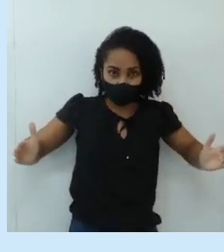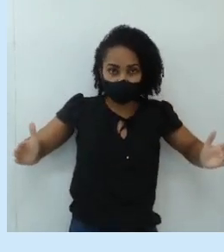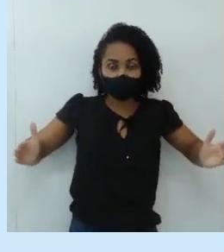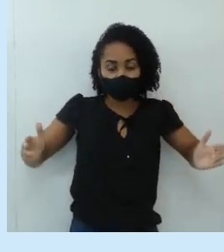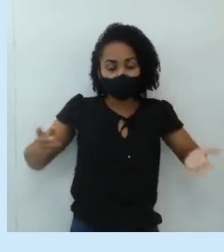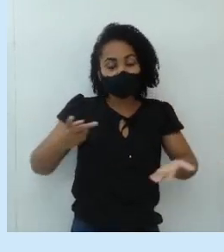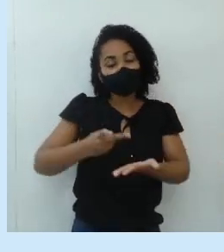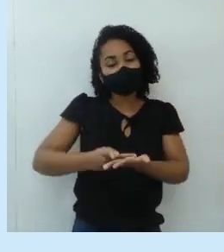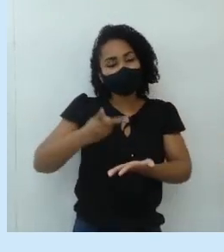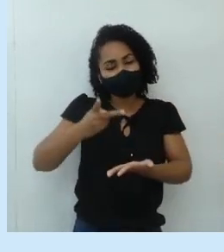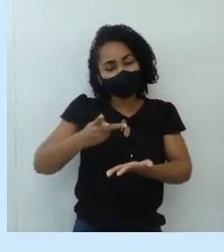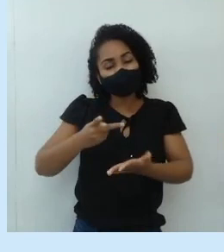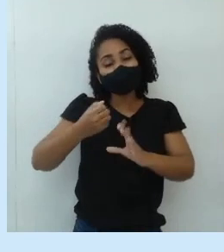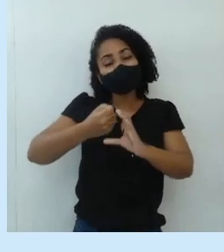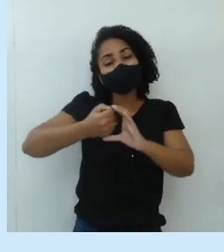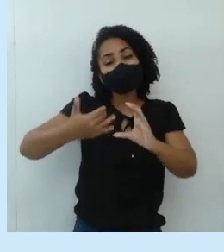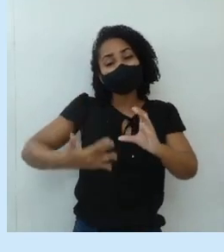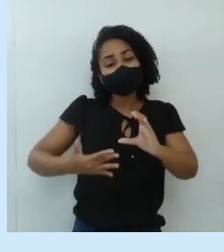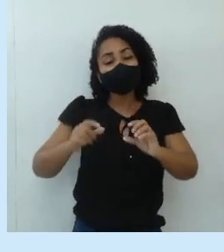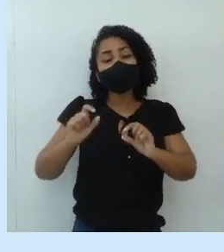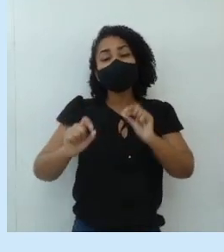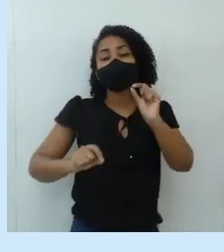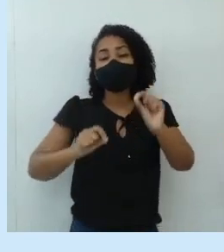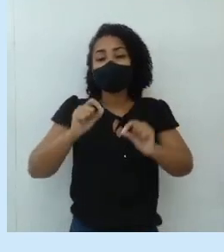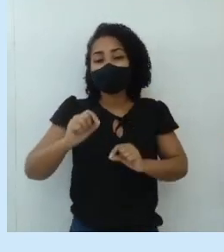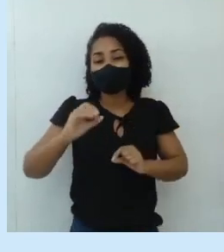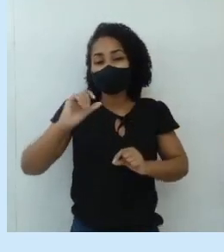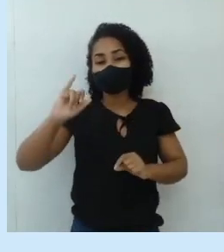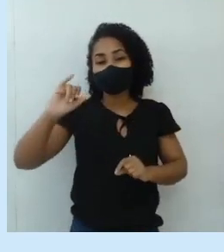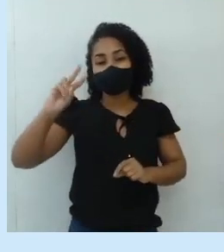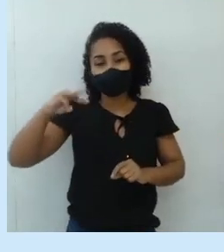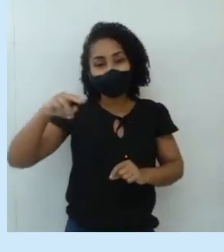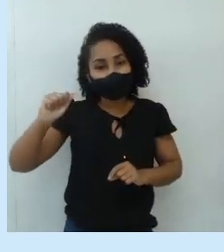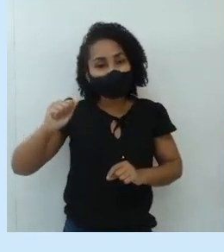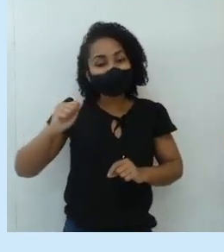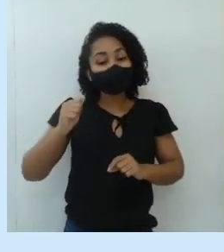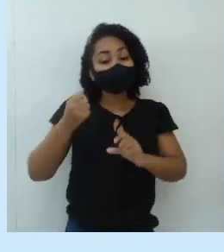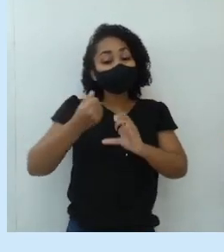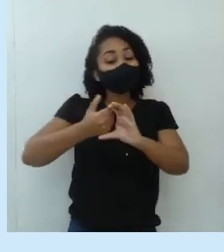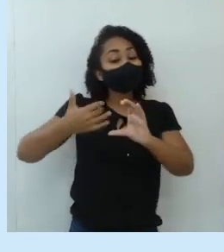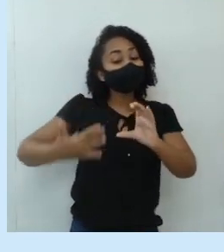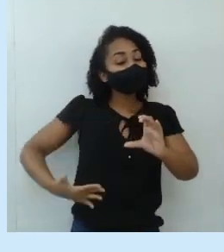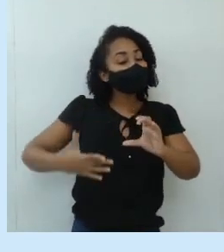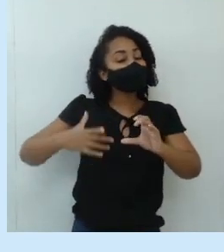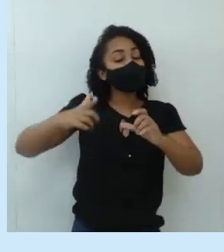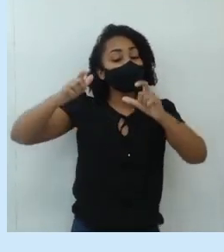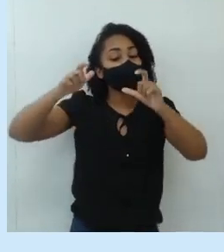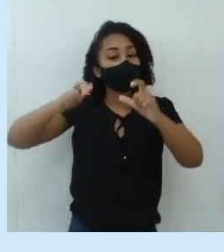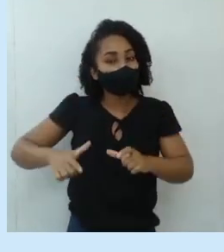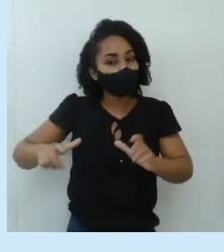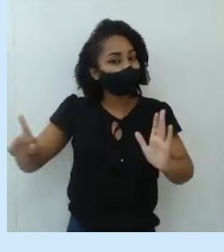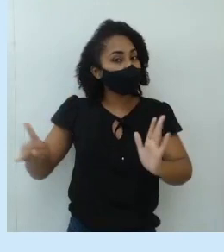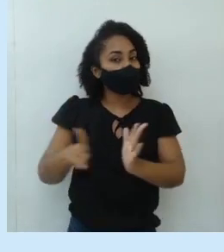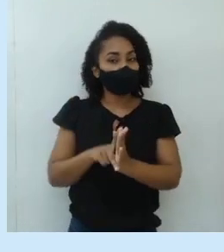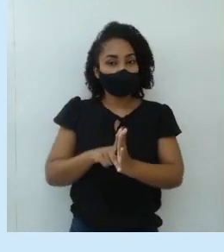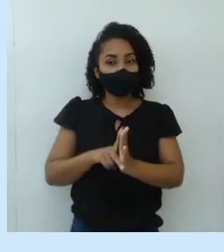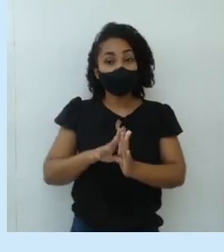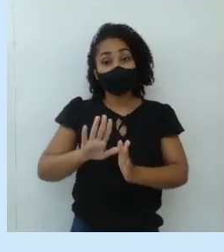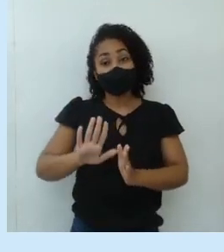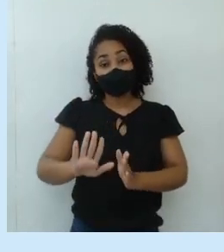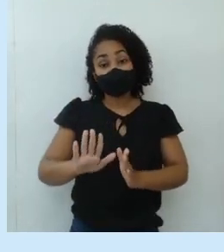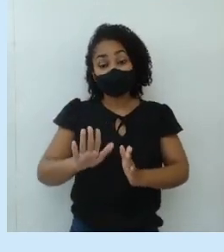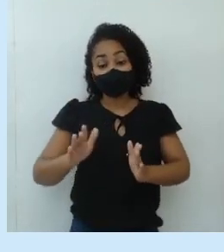é características atmosféricas de uma determinada região, ou seja, média